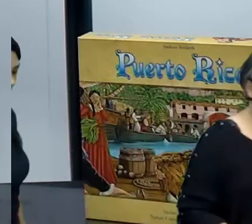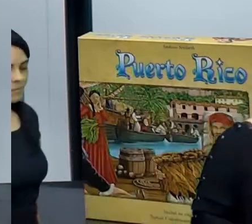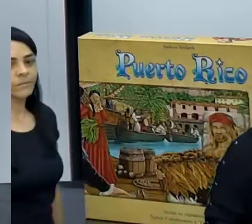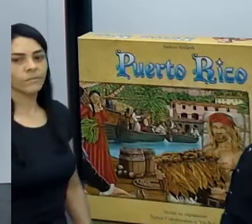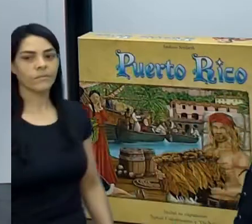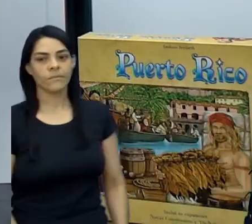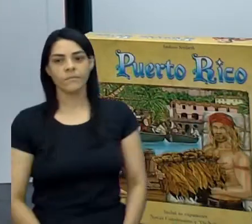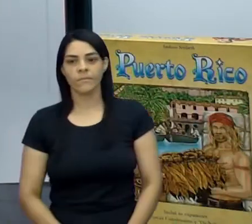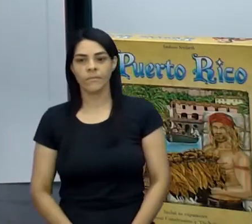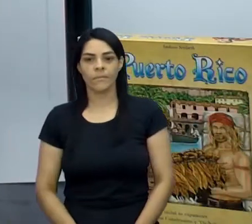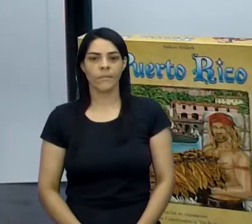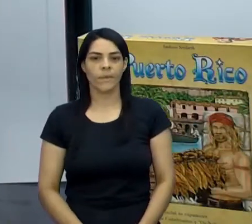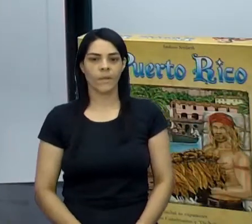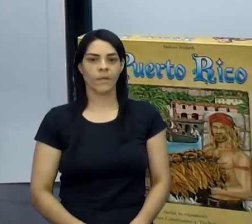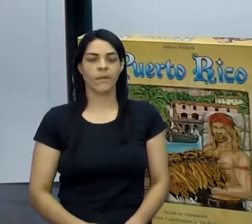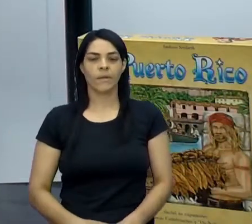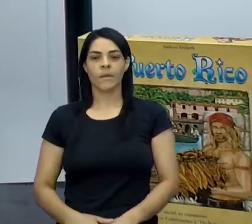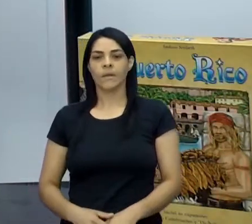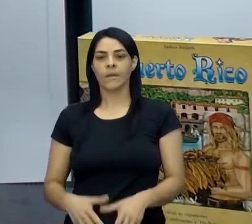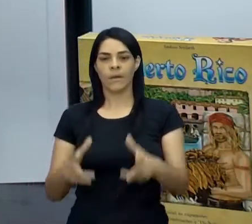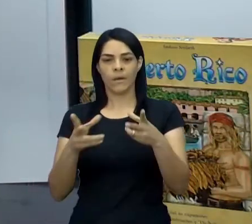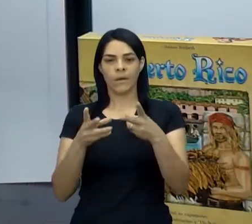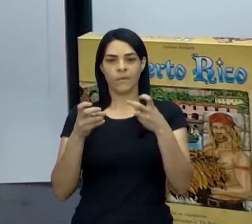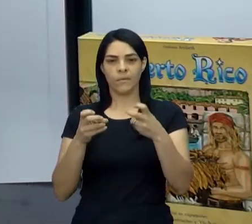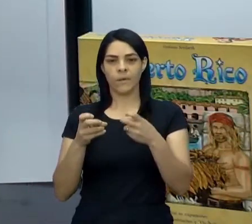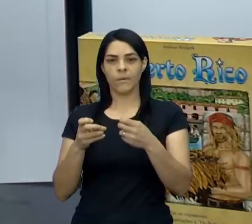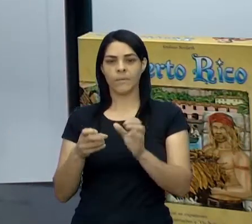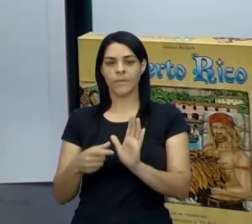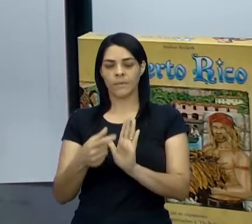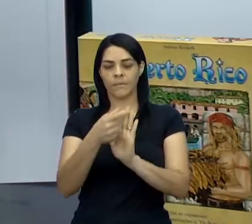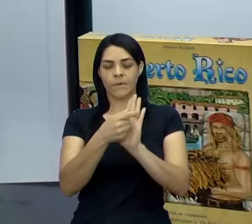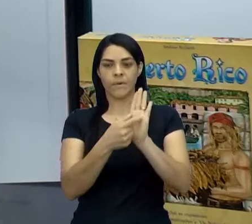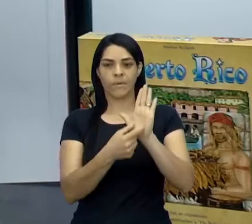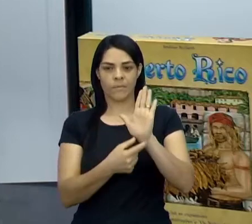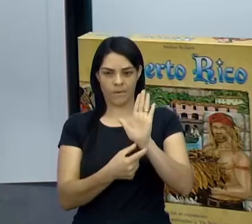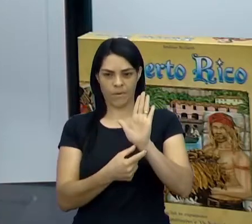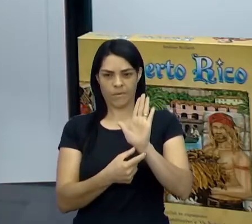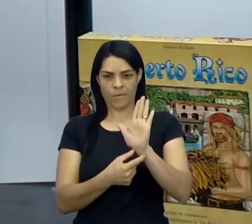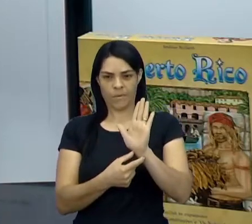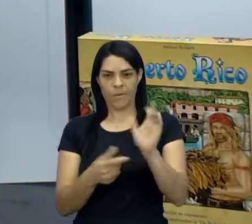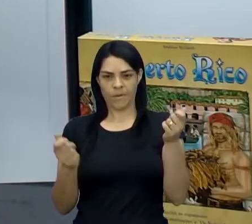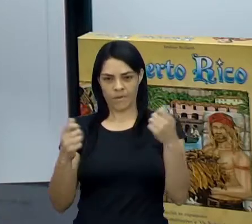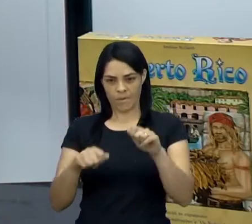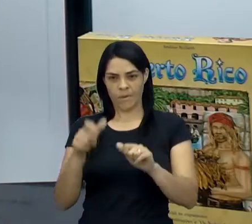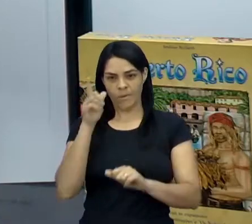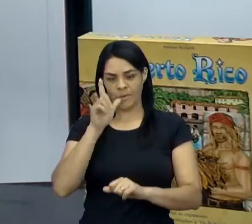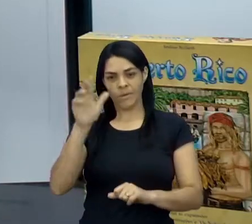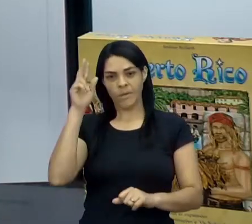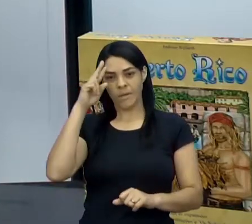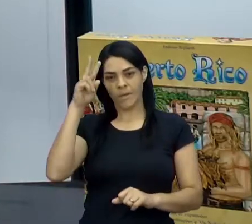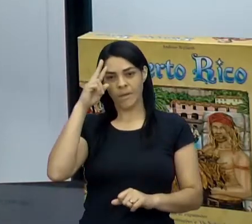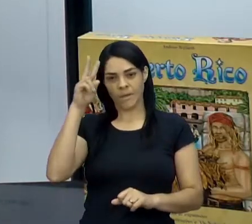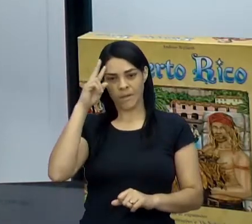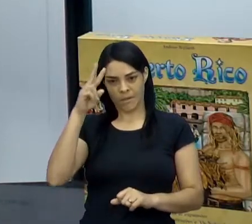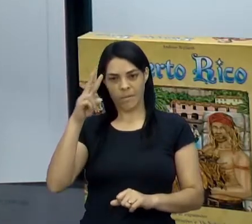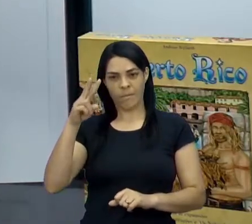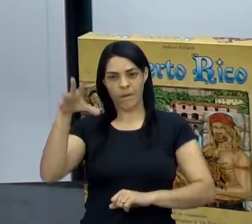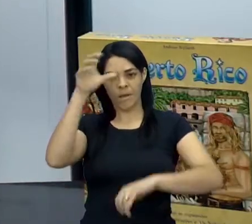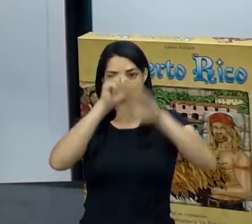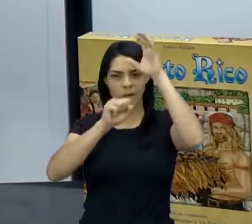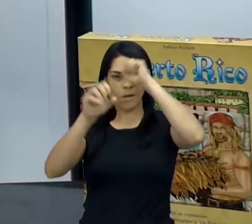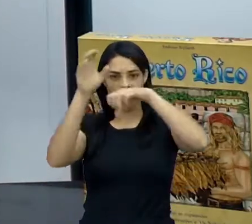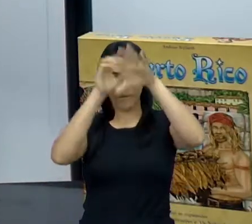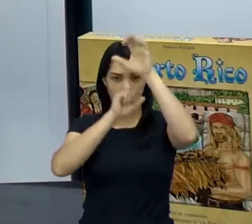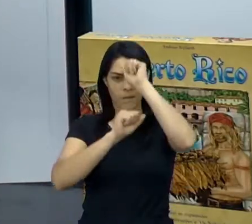minerador. Você vai ler uma coluna pequenininha que vai te lembrar disso. Então, já é uma forma de tornar a aprendizagem do jogo